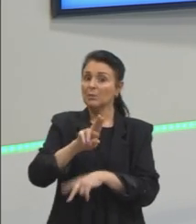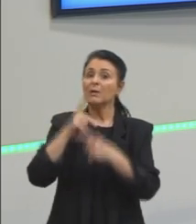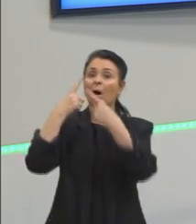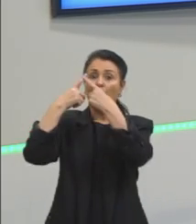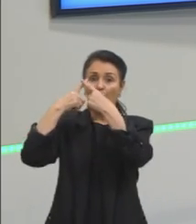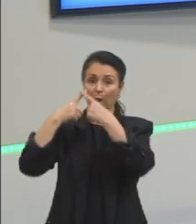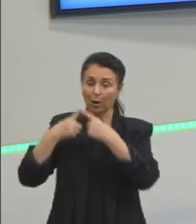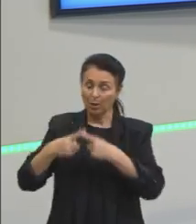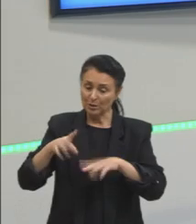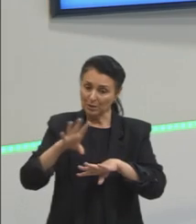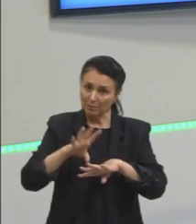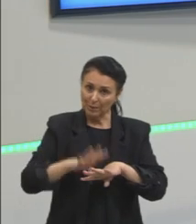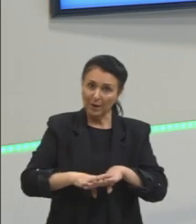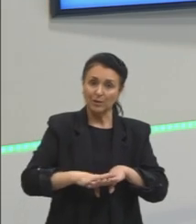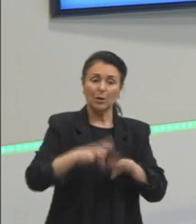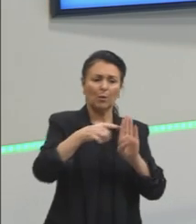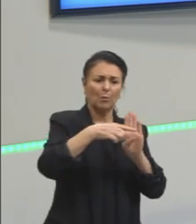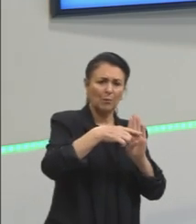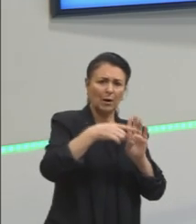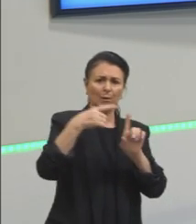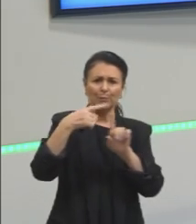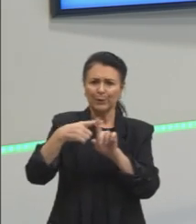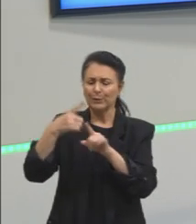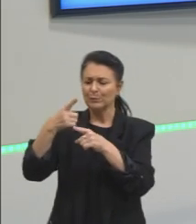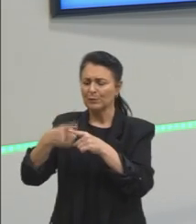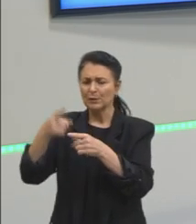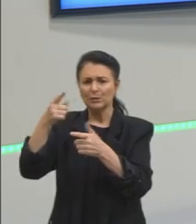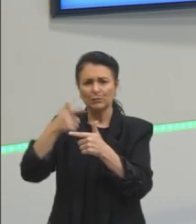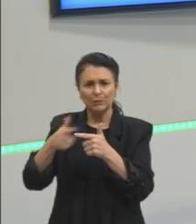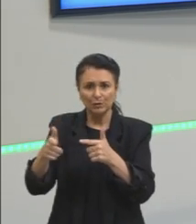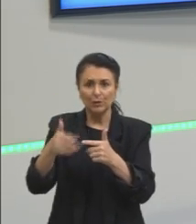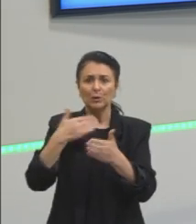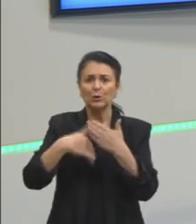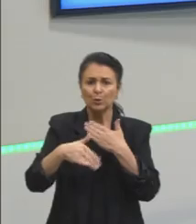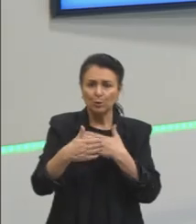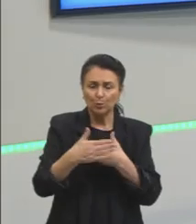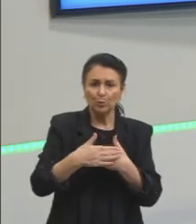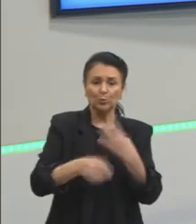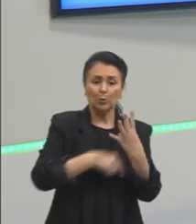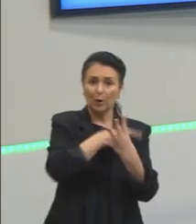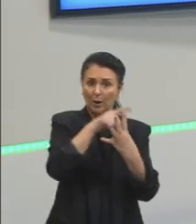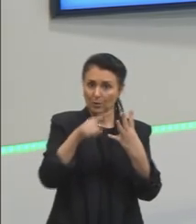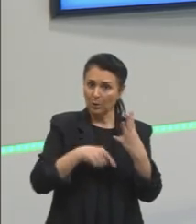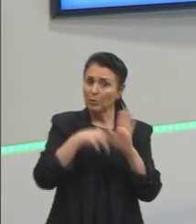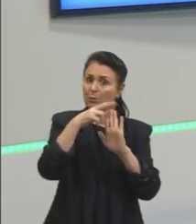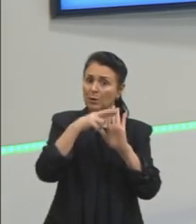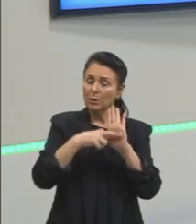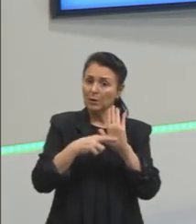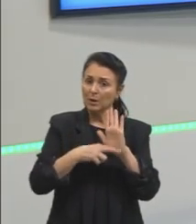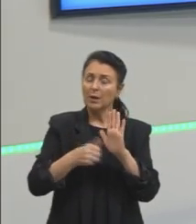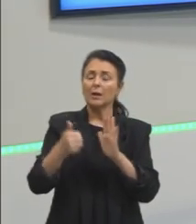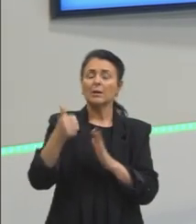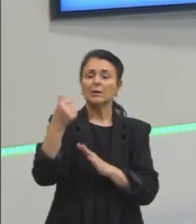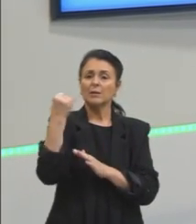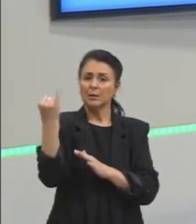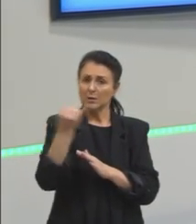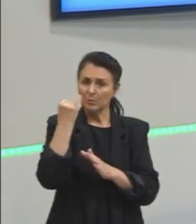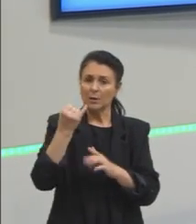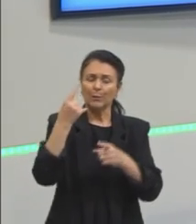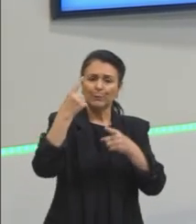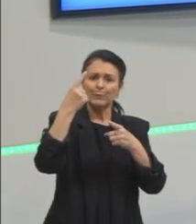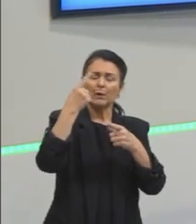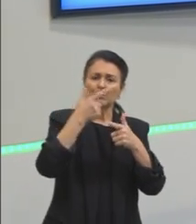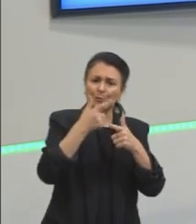regras de sinais a ordem que se deve ser feito as coisas as quatro regras fundamentais primeiro multiplica depois